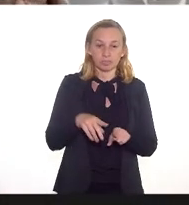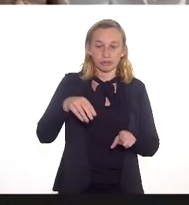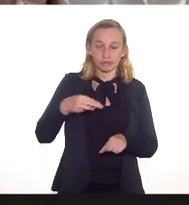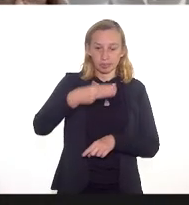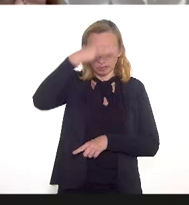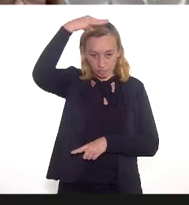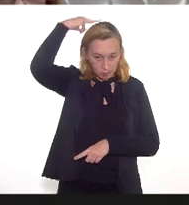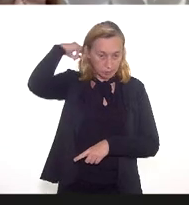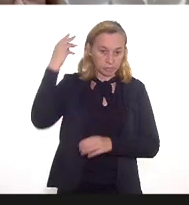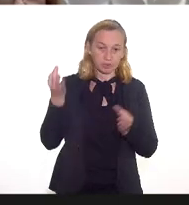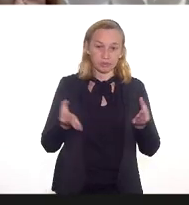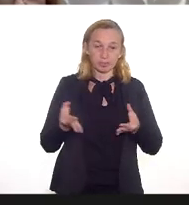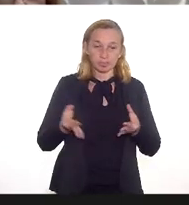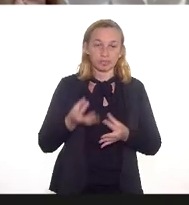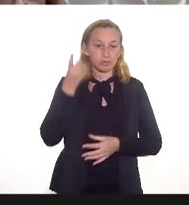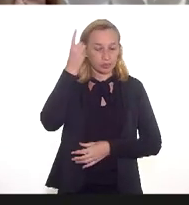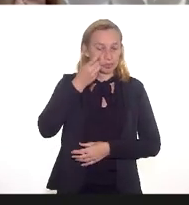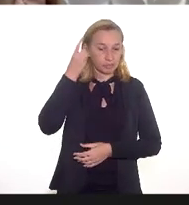Perfeito, deputado Márcio Canella.